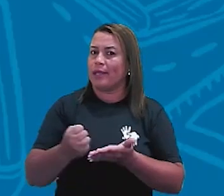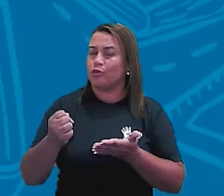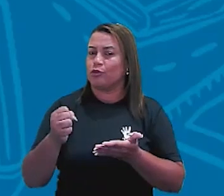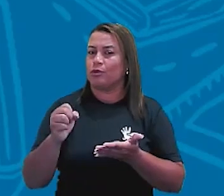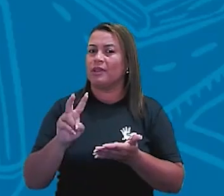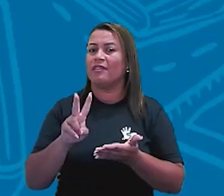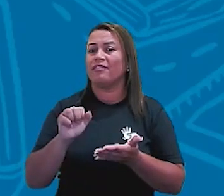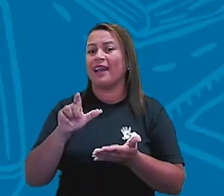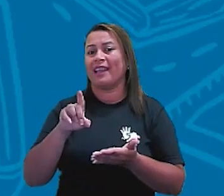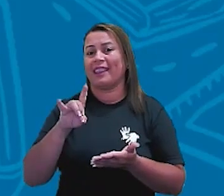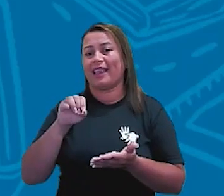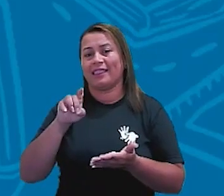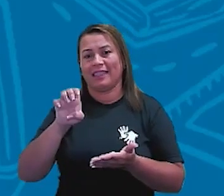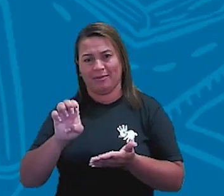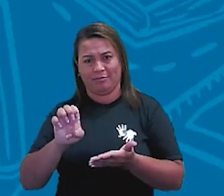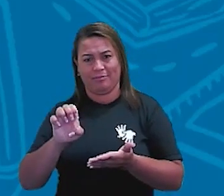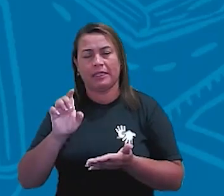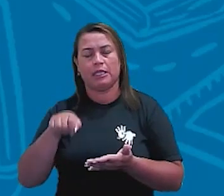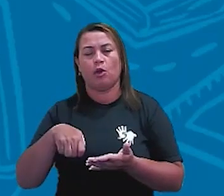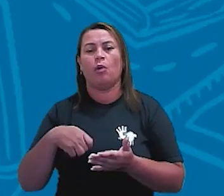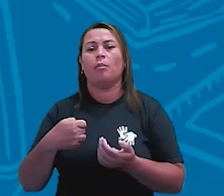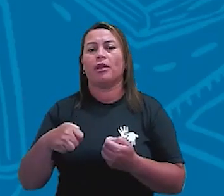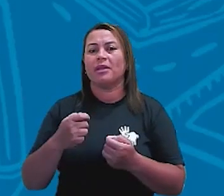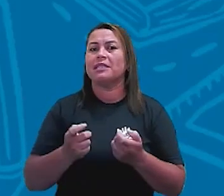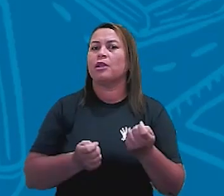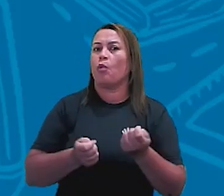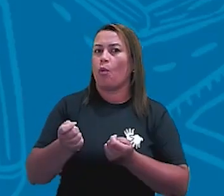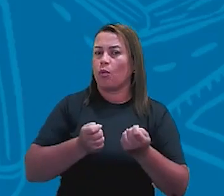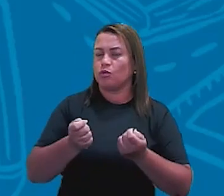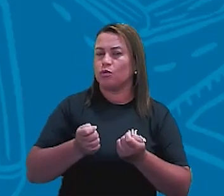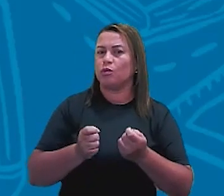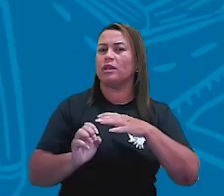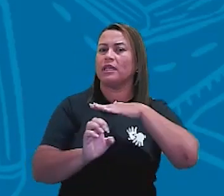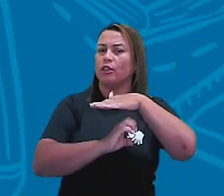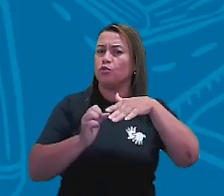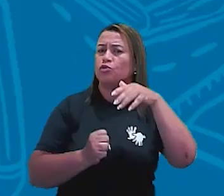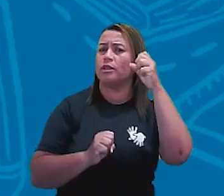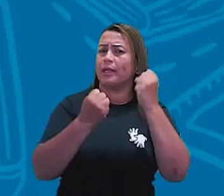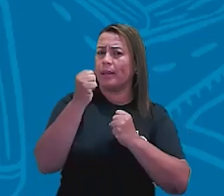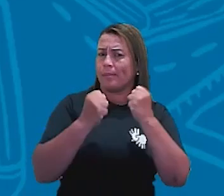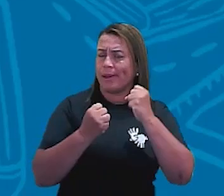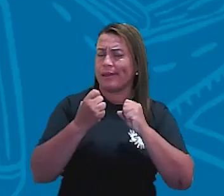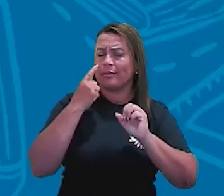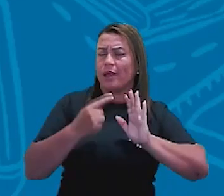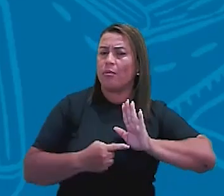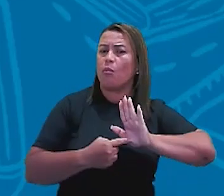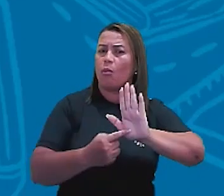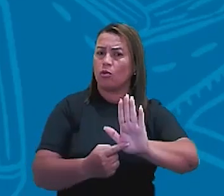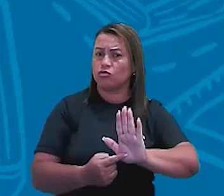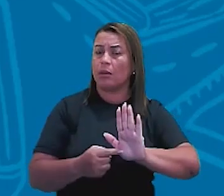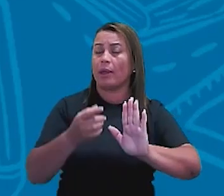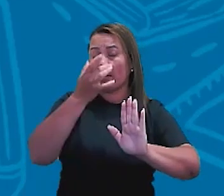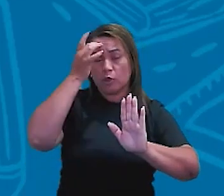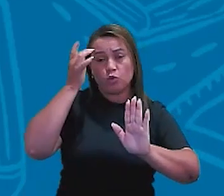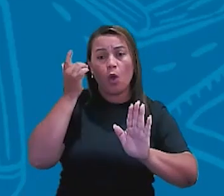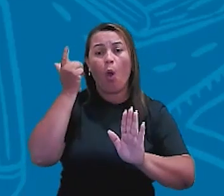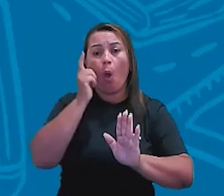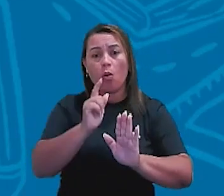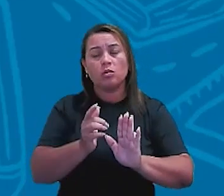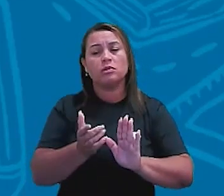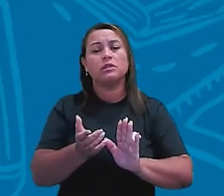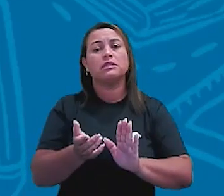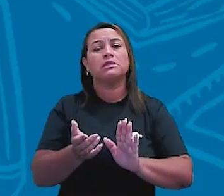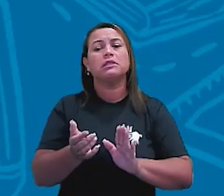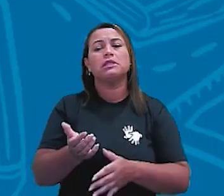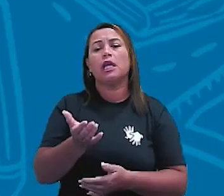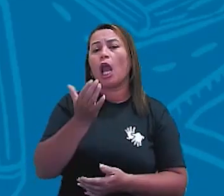esse prazo de validade é geralmente o controle que aquela indústria, que aquela empresa, dá para o consumidor, certo? Para que ele consiga consumir o produto de uma